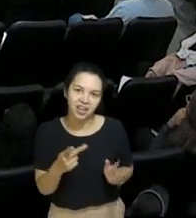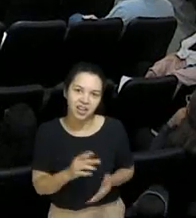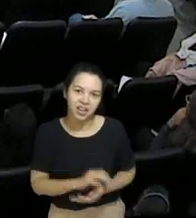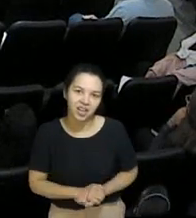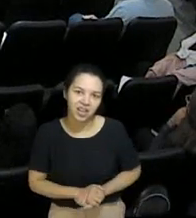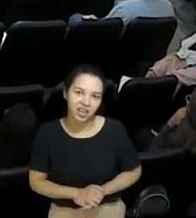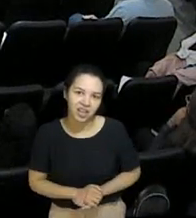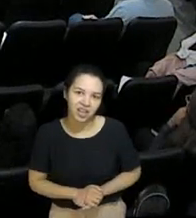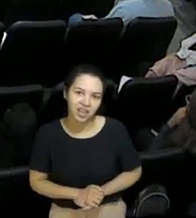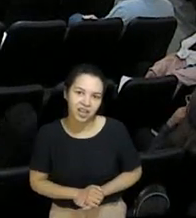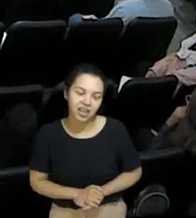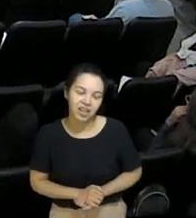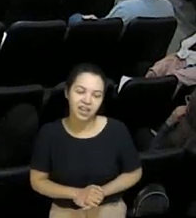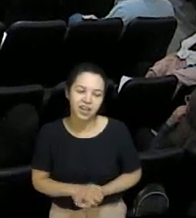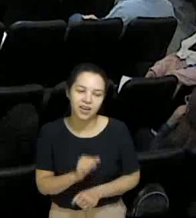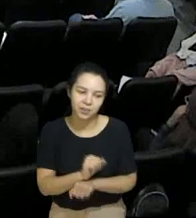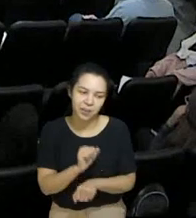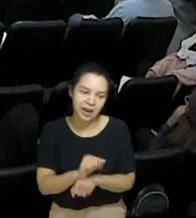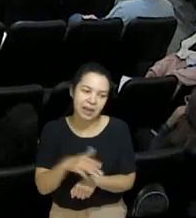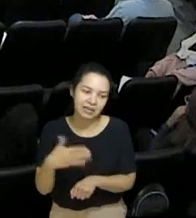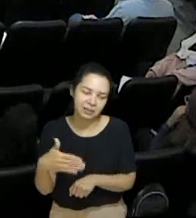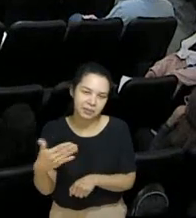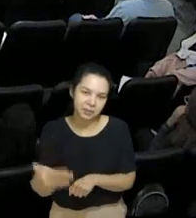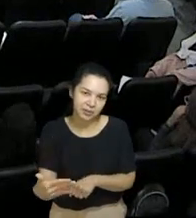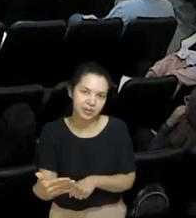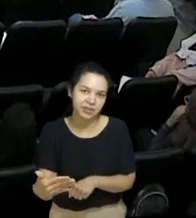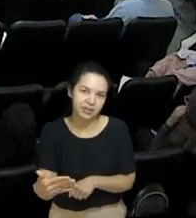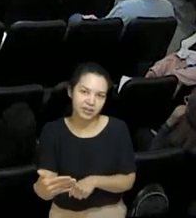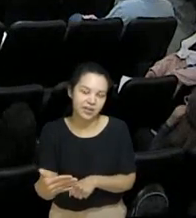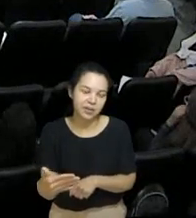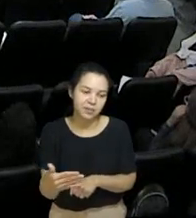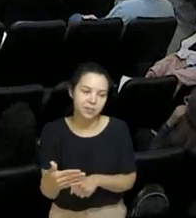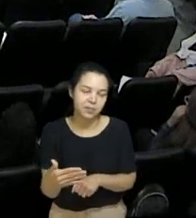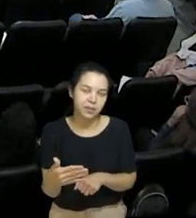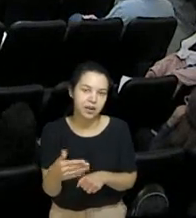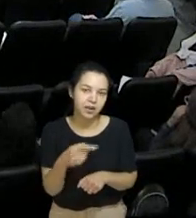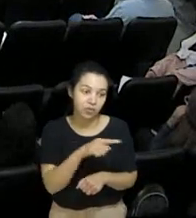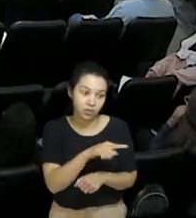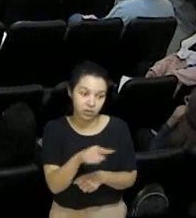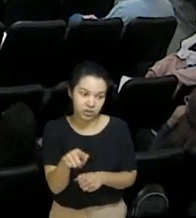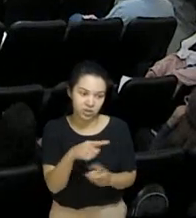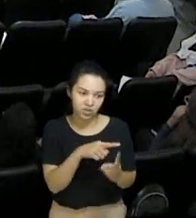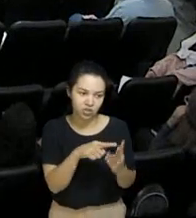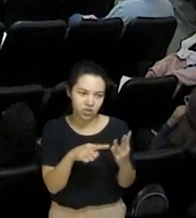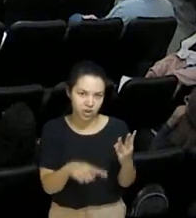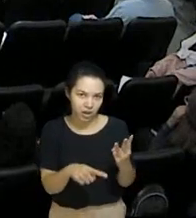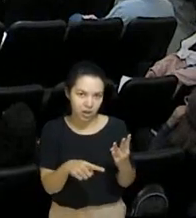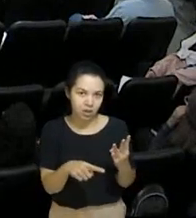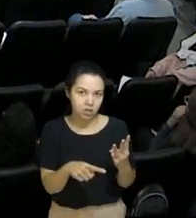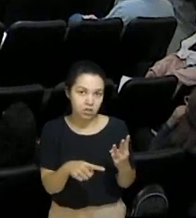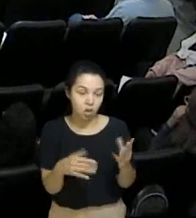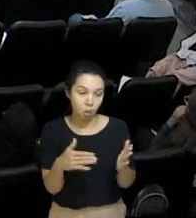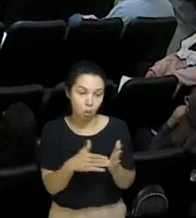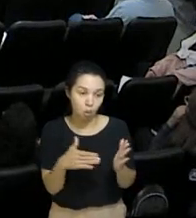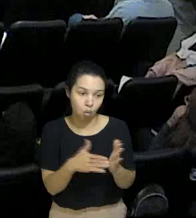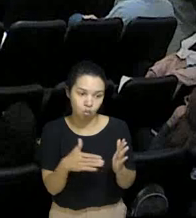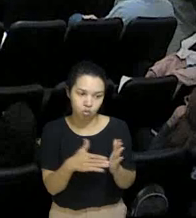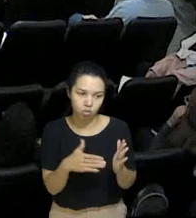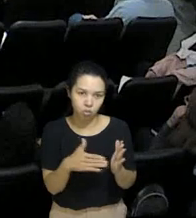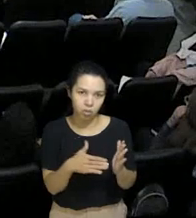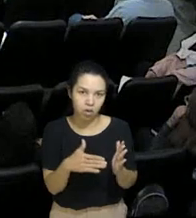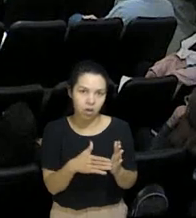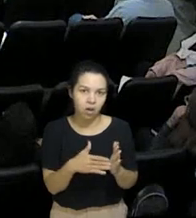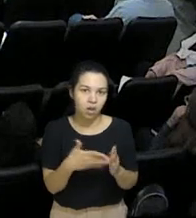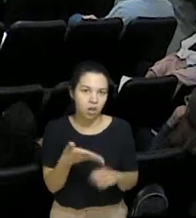Eu ia esperar um momento até para situar, Grazi, vocês três que estão sendo a última mesa e não participaram do evento